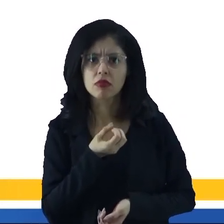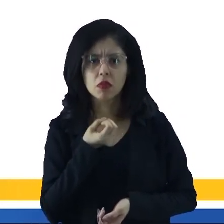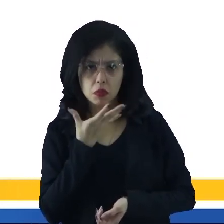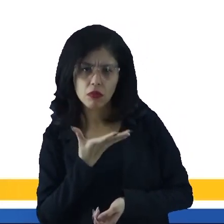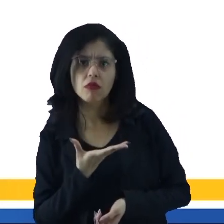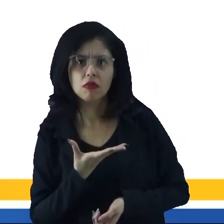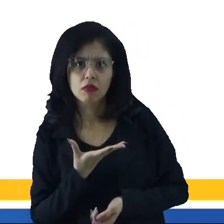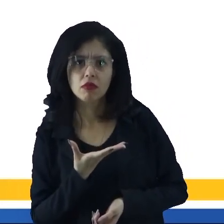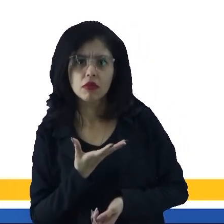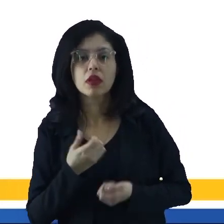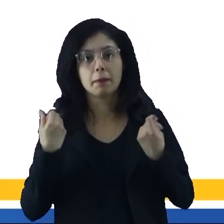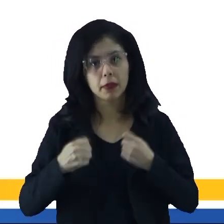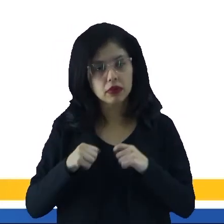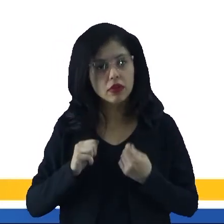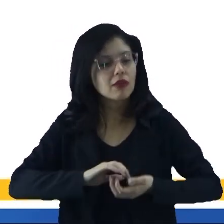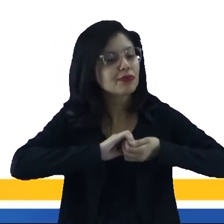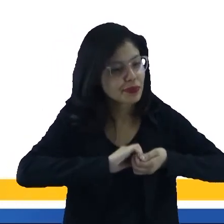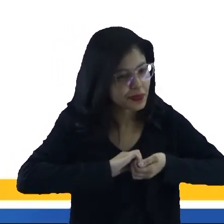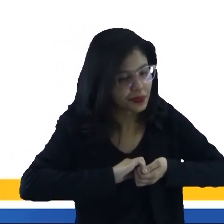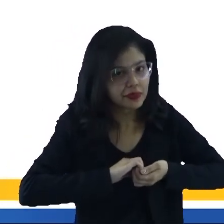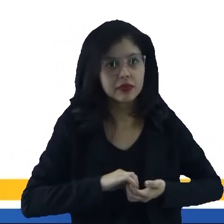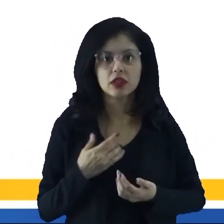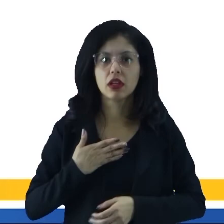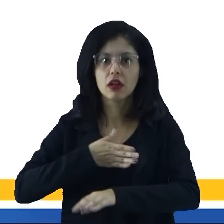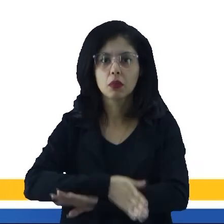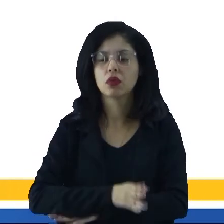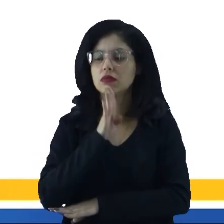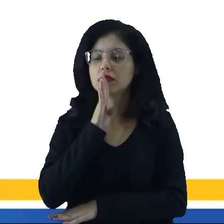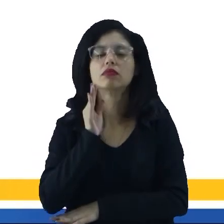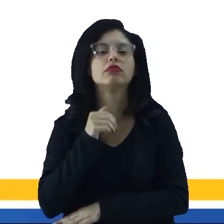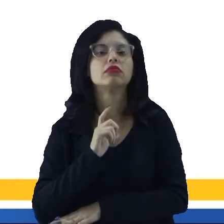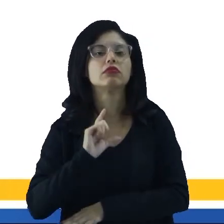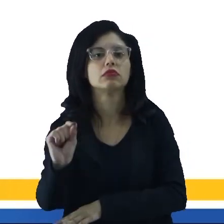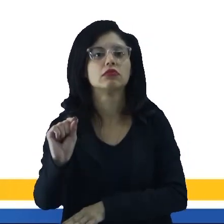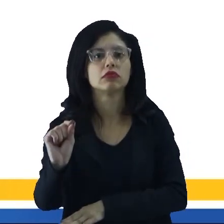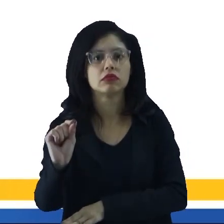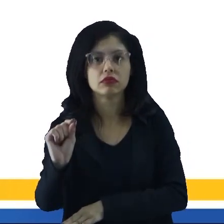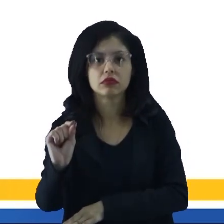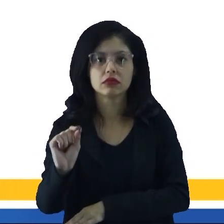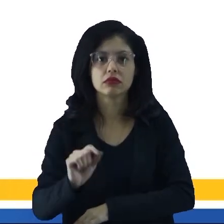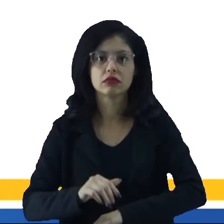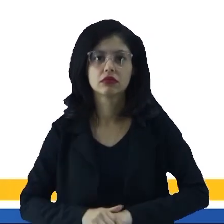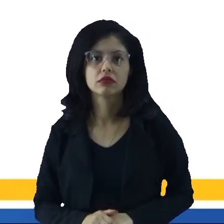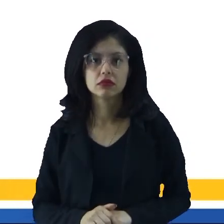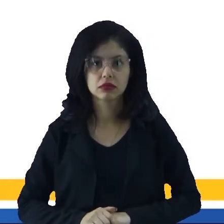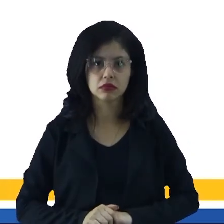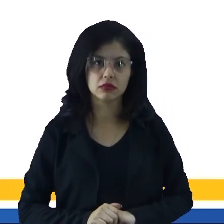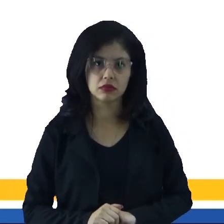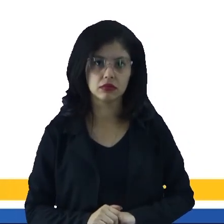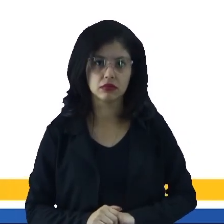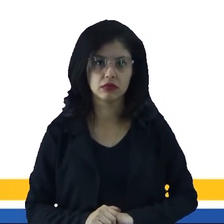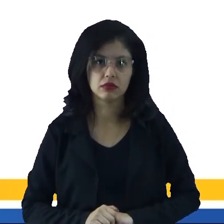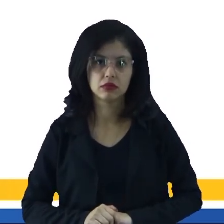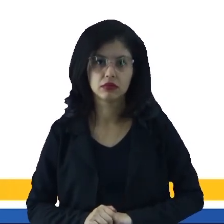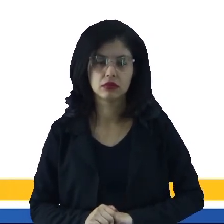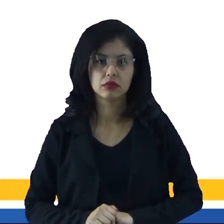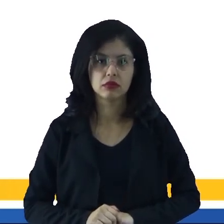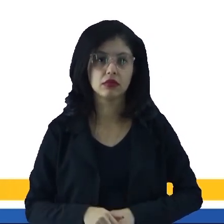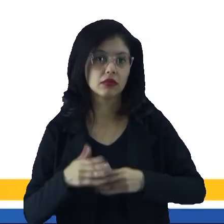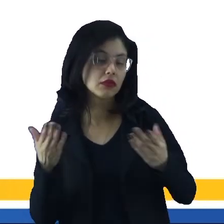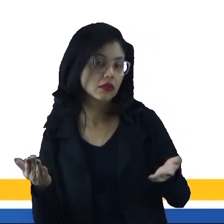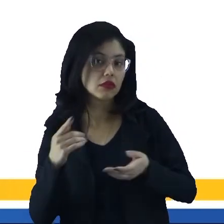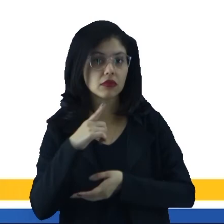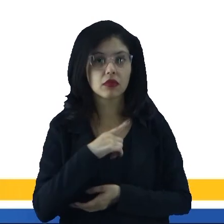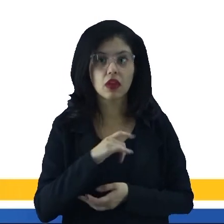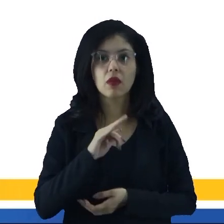alguém, né? Então tem uma ironia. Que menino educado, entrou sem cumprimentar ninguém. Então tem